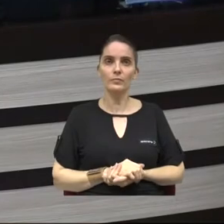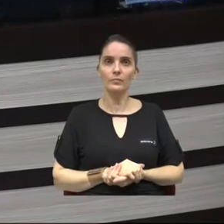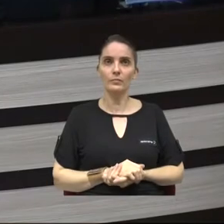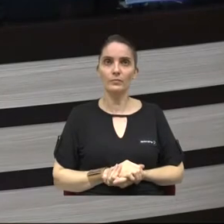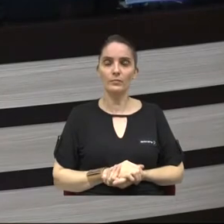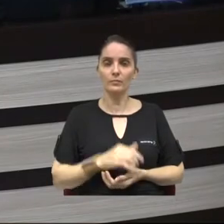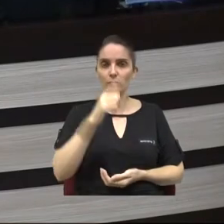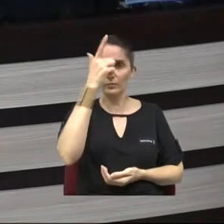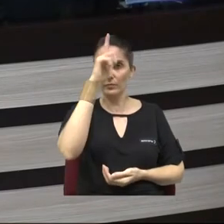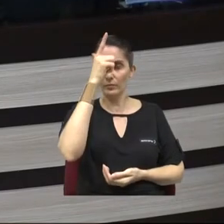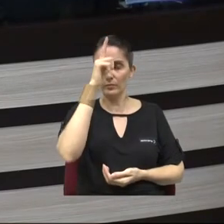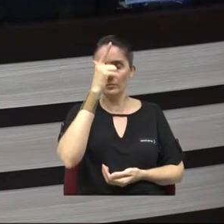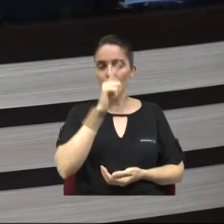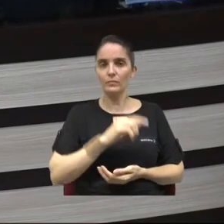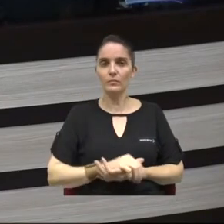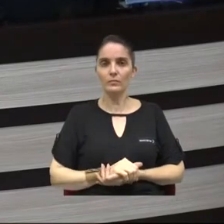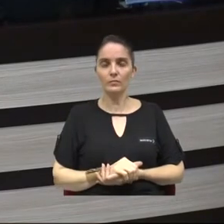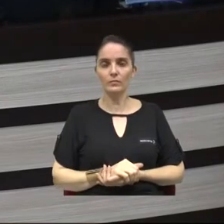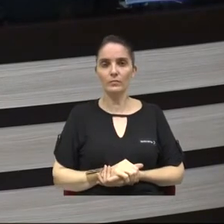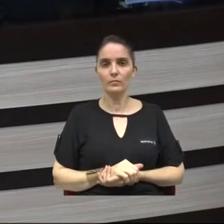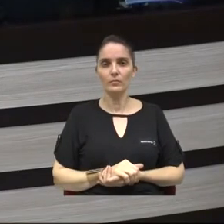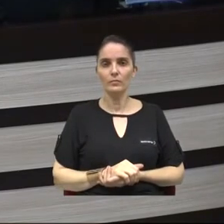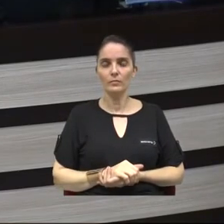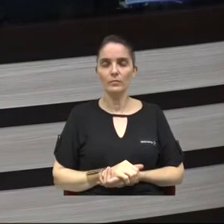Sidney Pascotto.